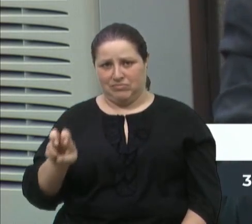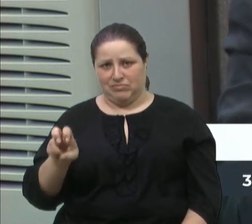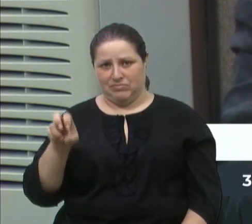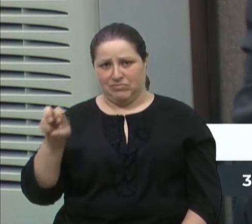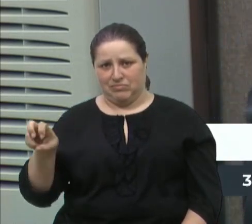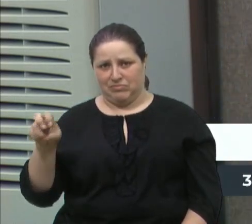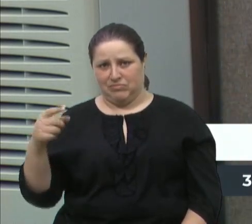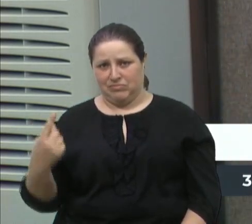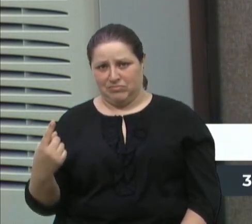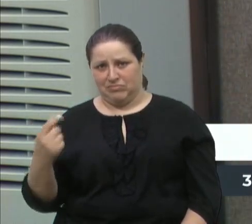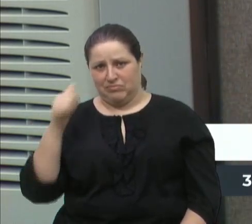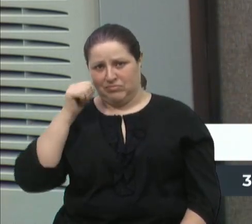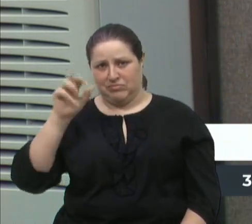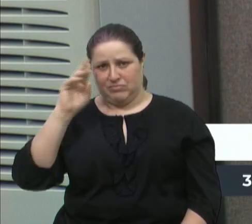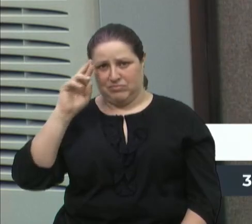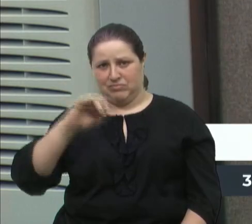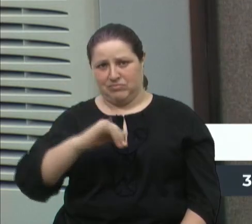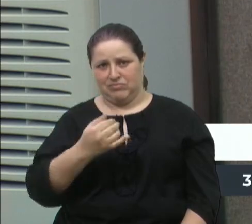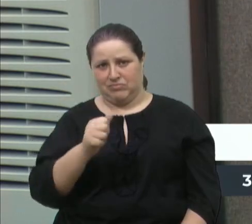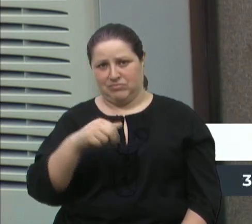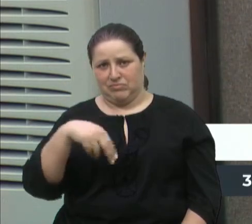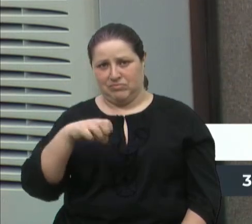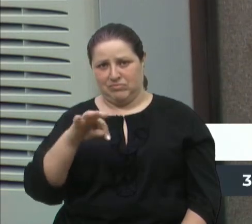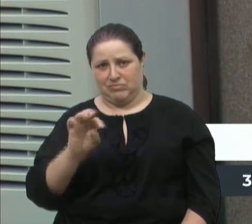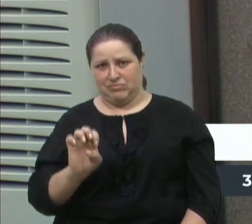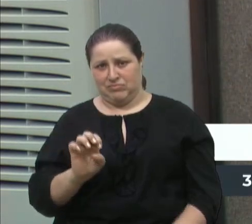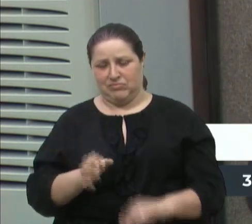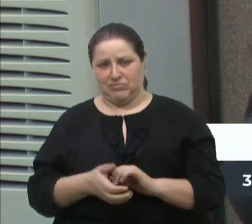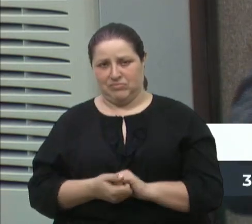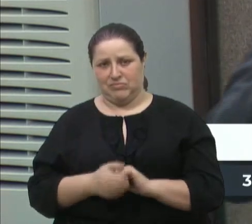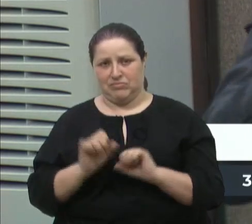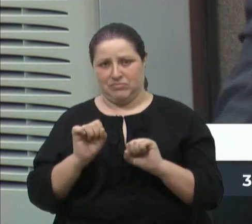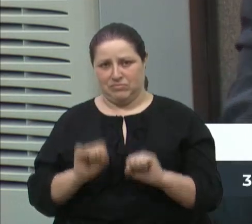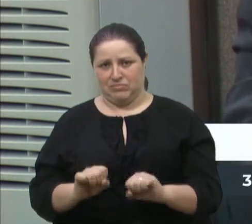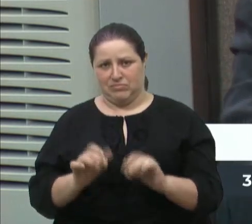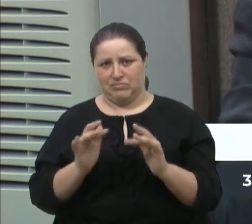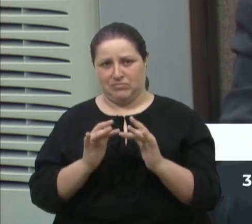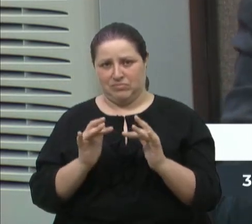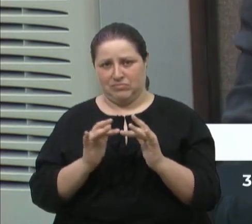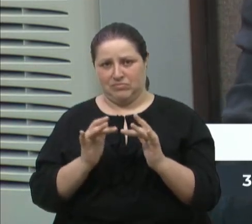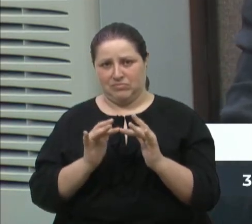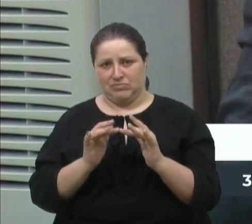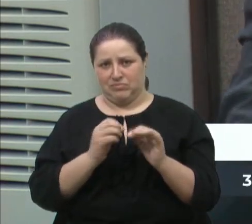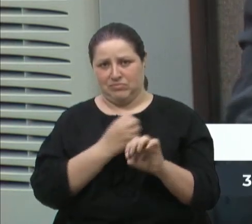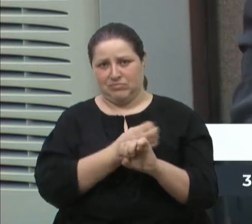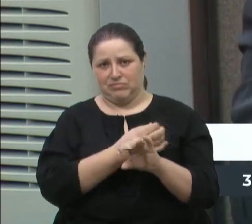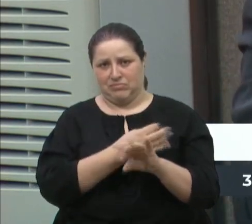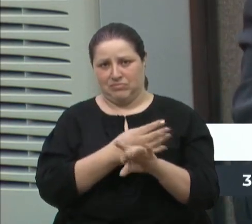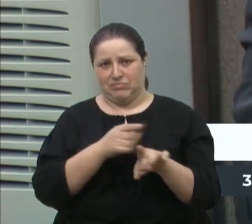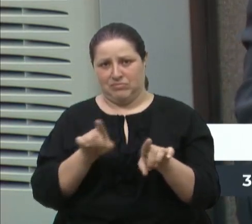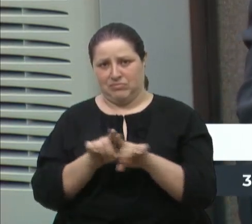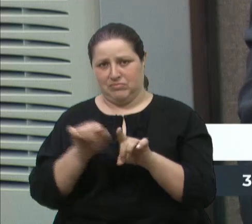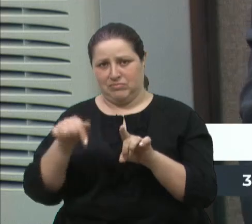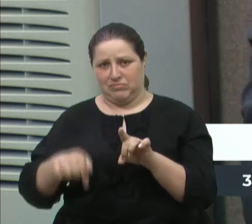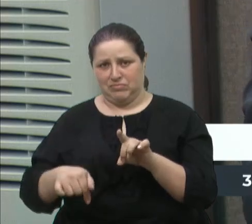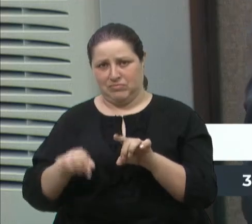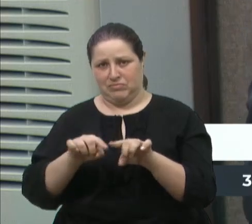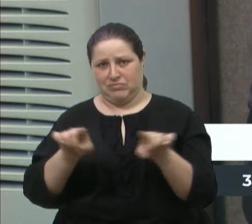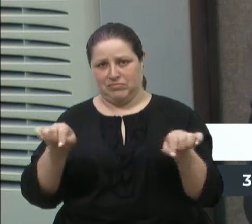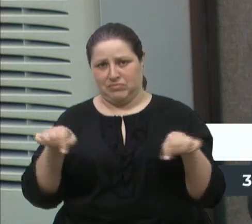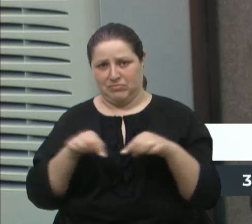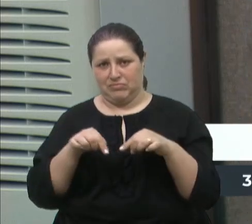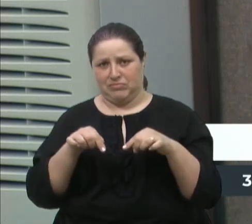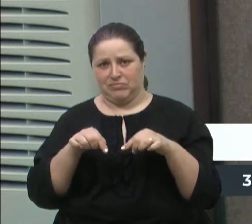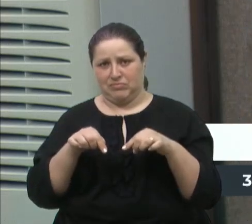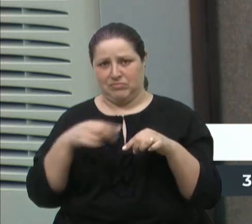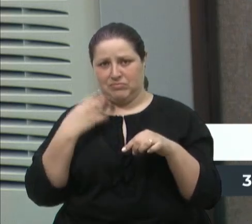99372-8551 com a diretora Janete Welter. Também pode entrar em contato com a SMED ou também aqui nos gabinetes, no